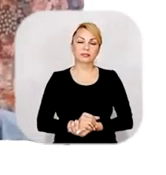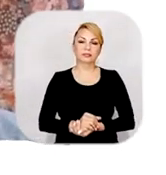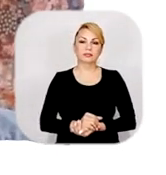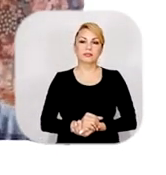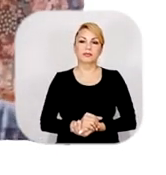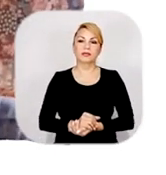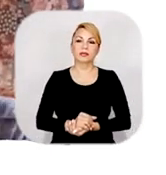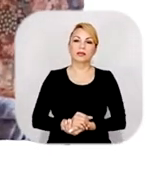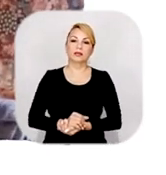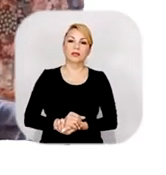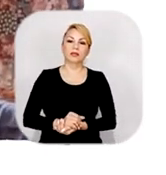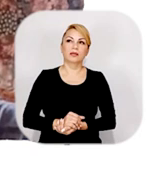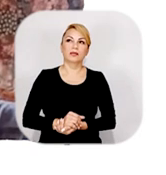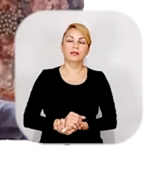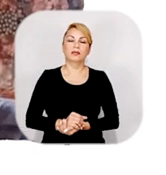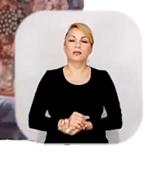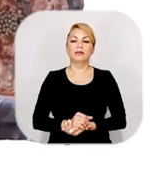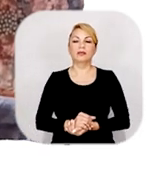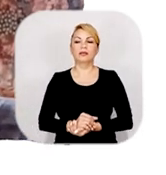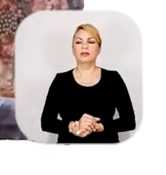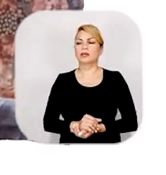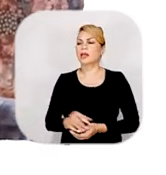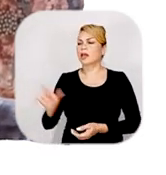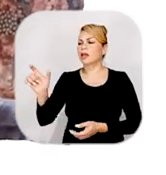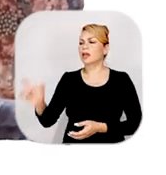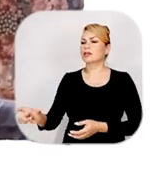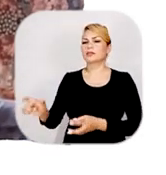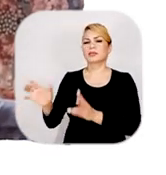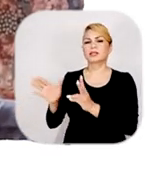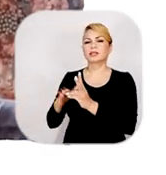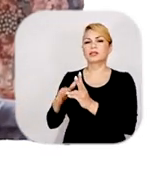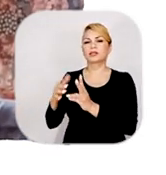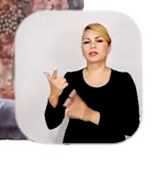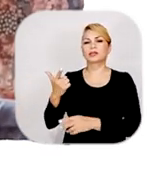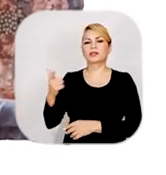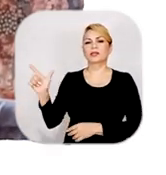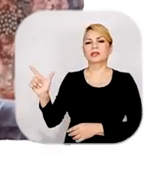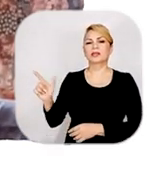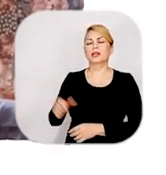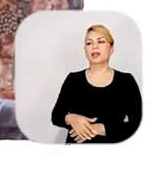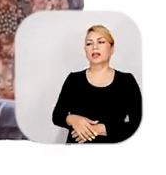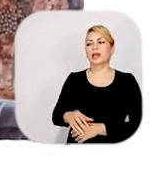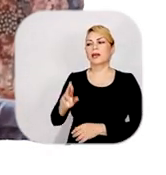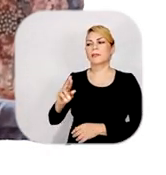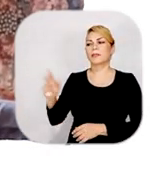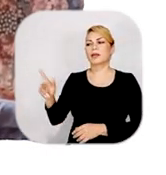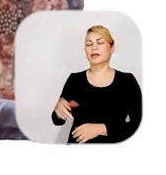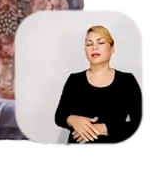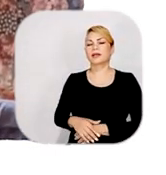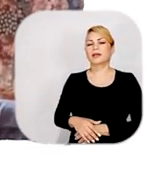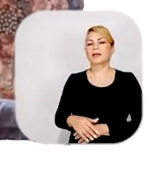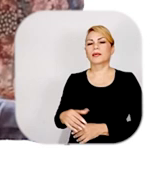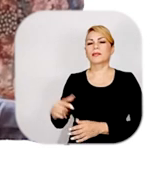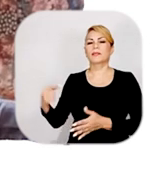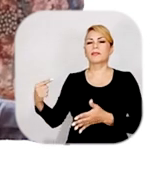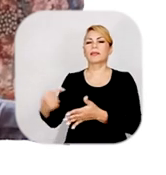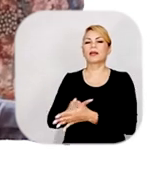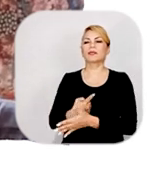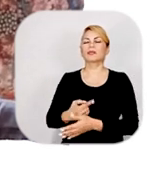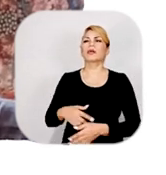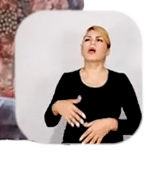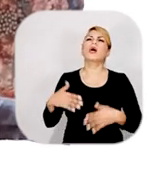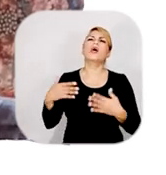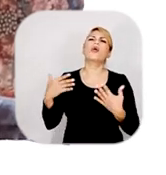não indígenas me perguntam qual é a utilidade de estudar uma língua com 25